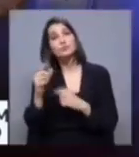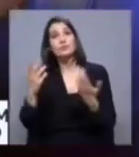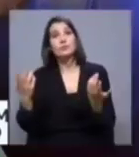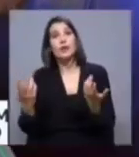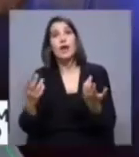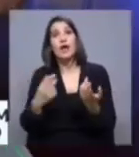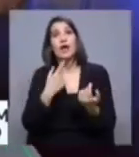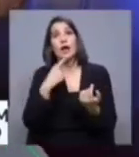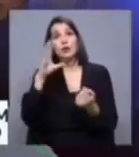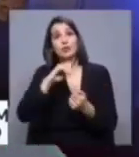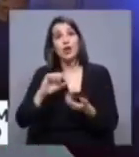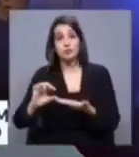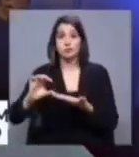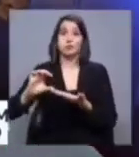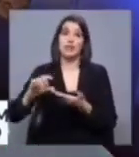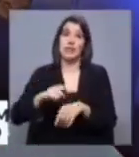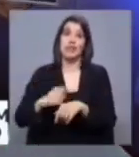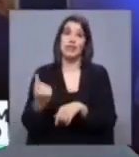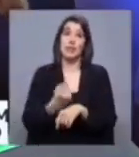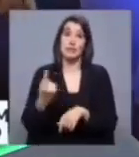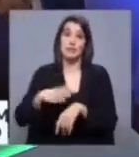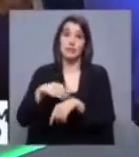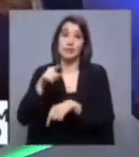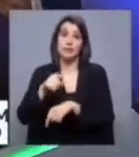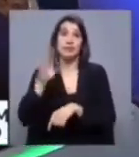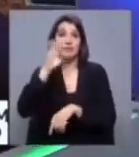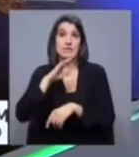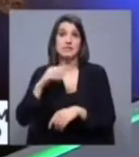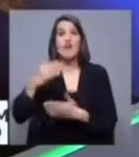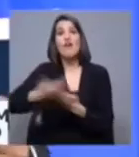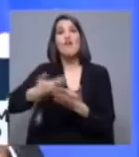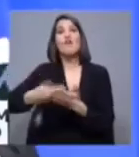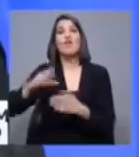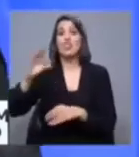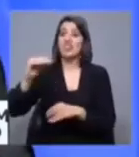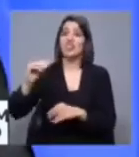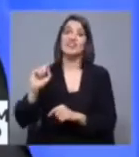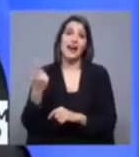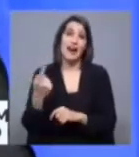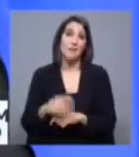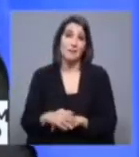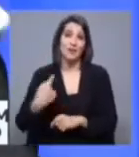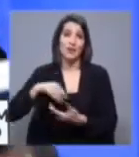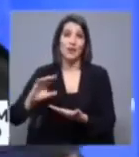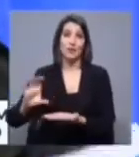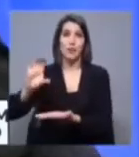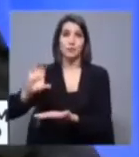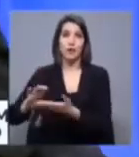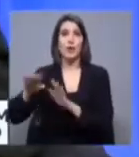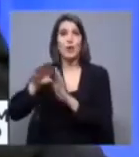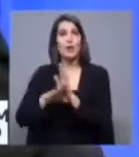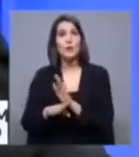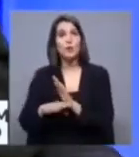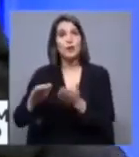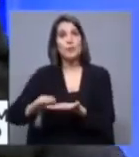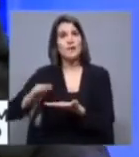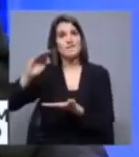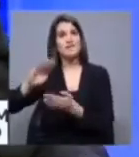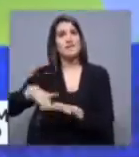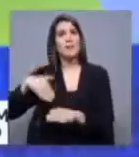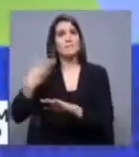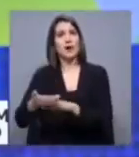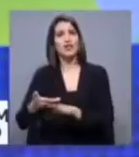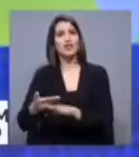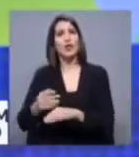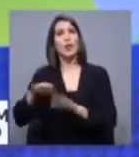É um bocadinho pesado. Demorou um bocadinho mais tempo, de facto, por causa disso. Se tivéssemos feito só 10 páginas, era mais rápido. O resumo do nosso programa tem mais densidade que o programa do Chega todo.